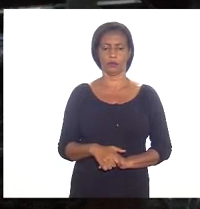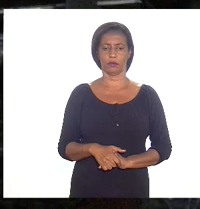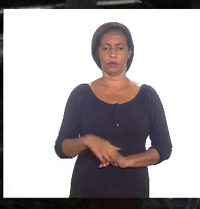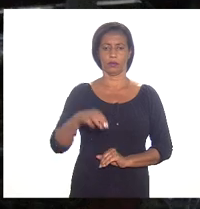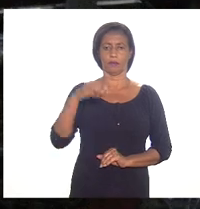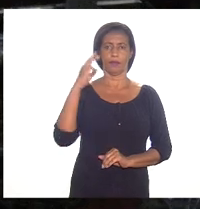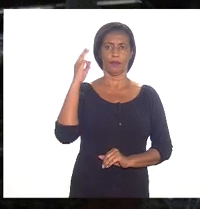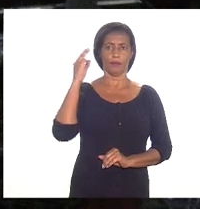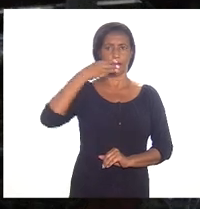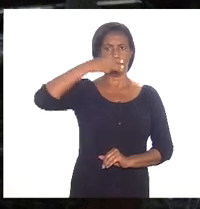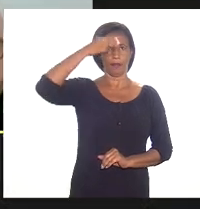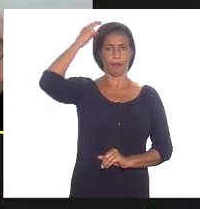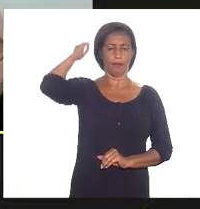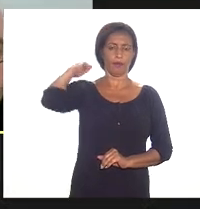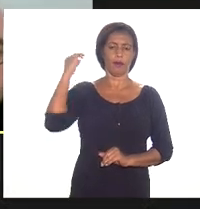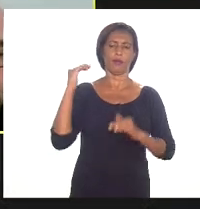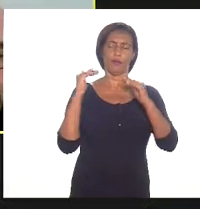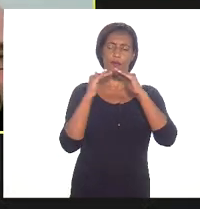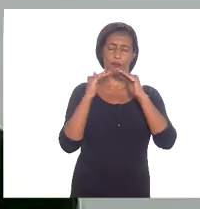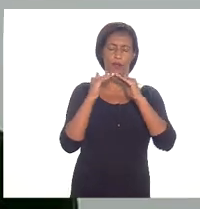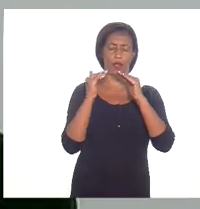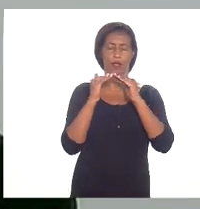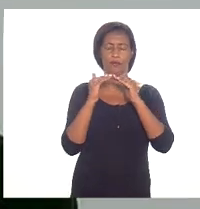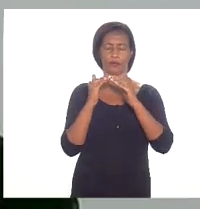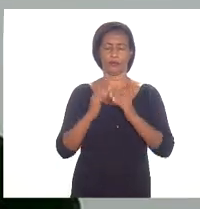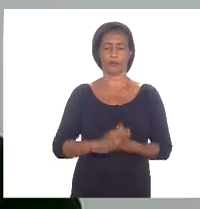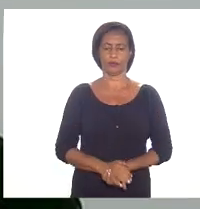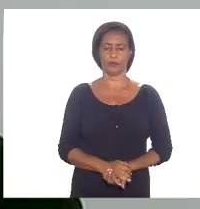Márcio Pacheco. Favorável, presidente.